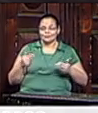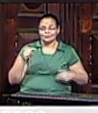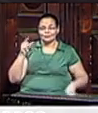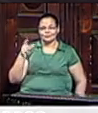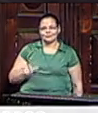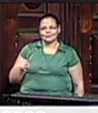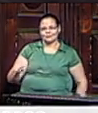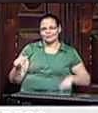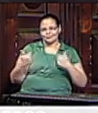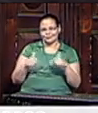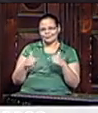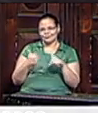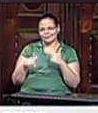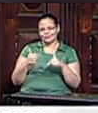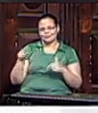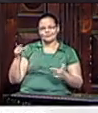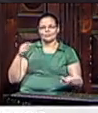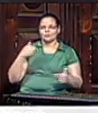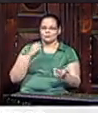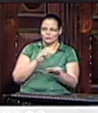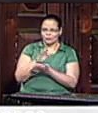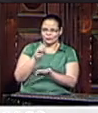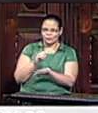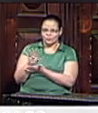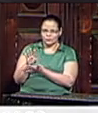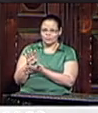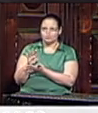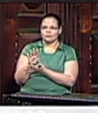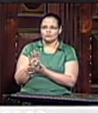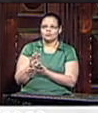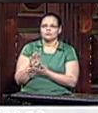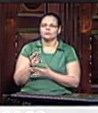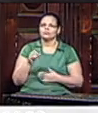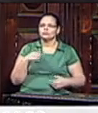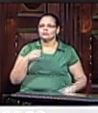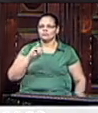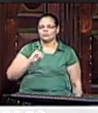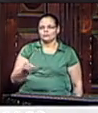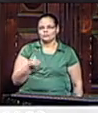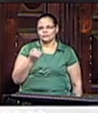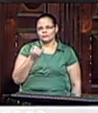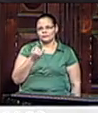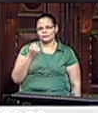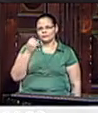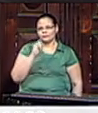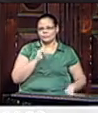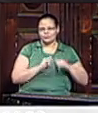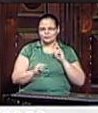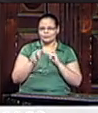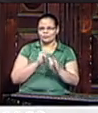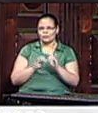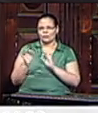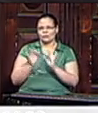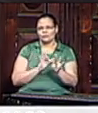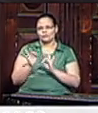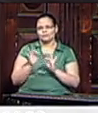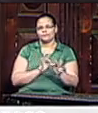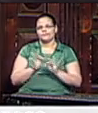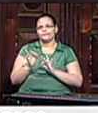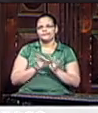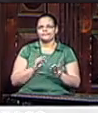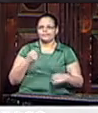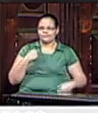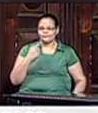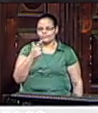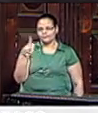que estejam desempregados. Eu aproveito, senhor presidente, só para informar que nós demos entrada hoje num projeto, eu e